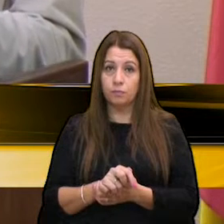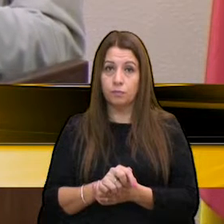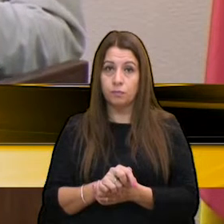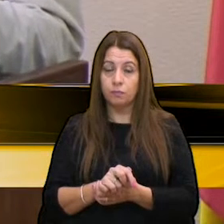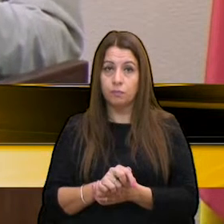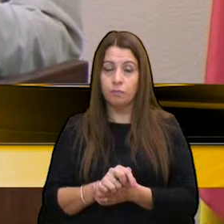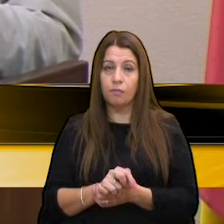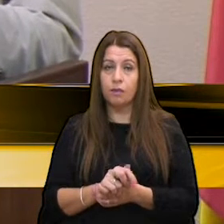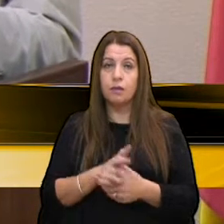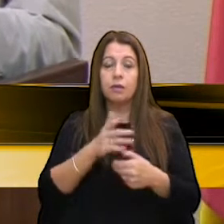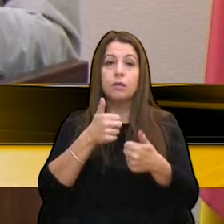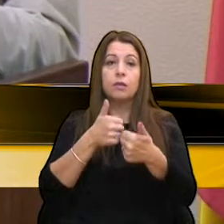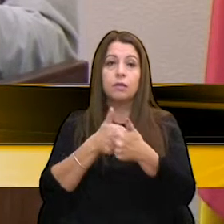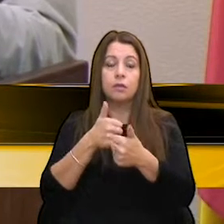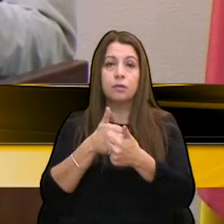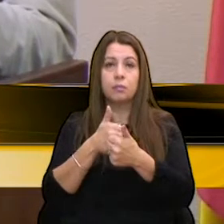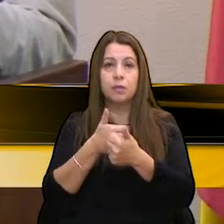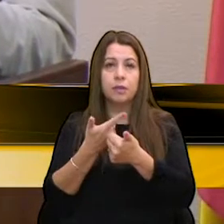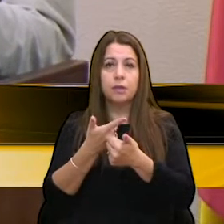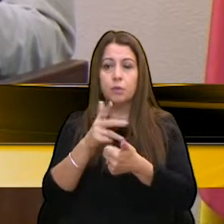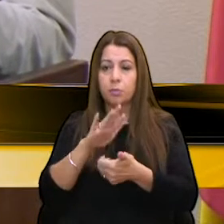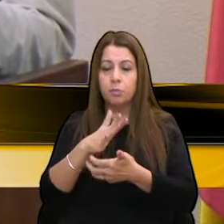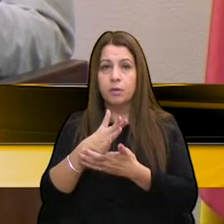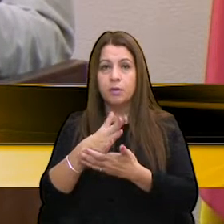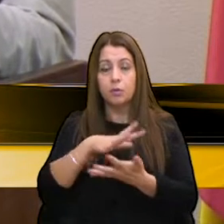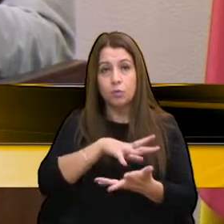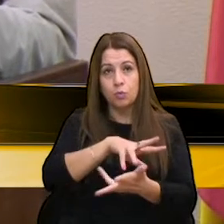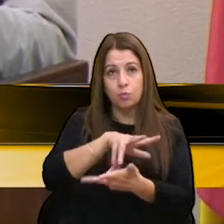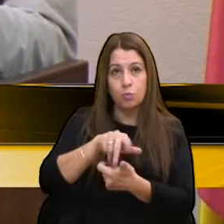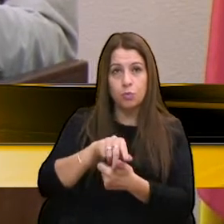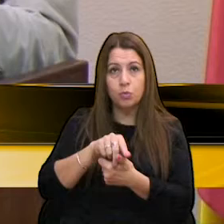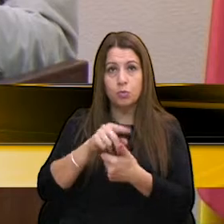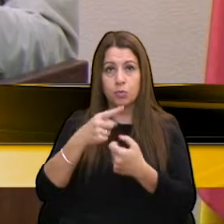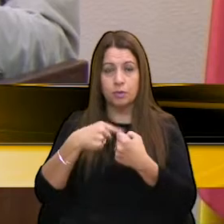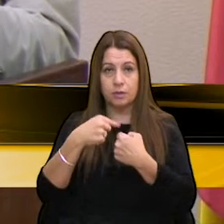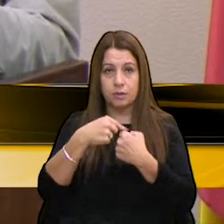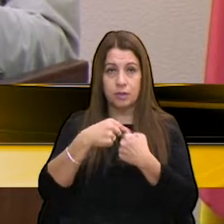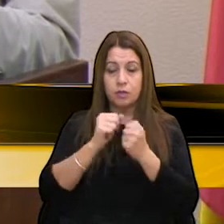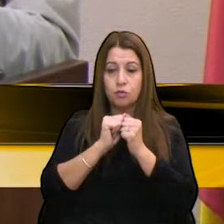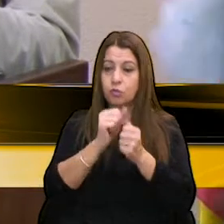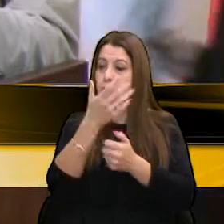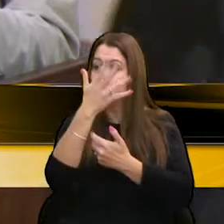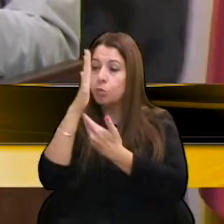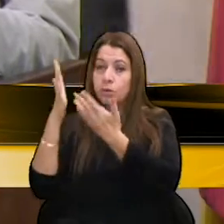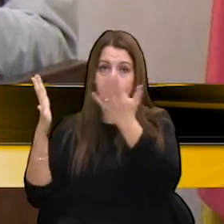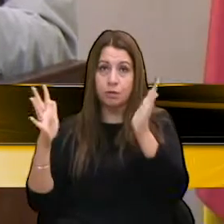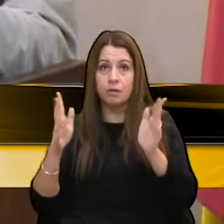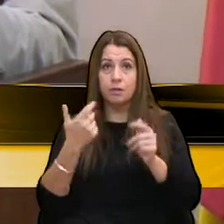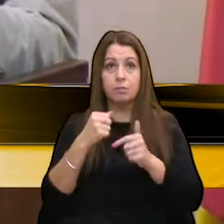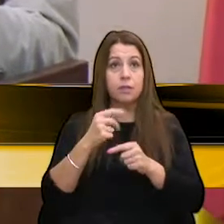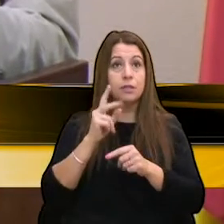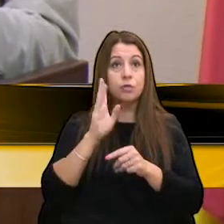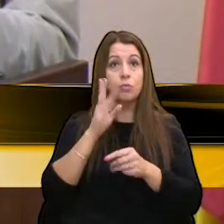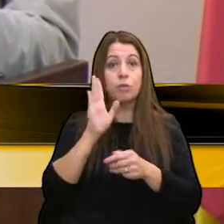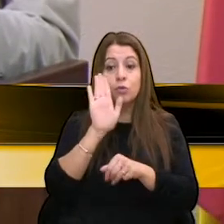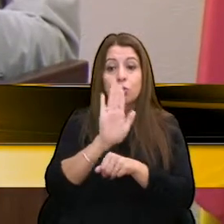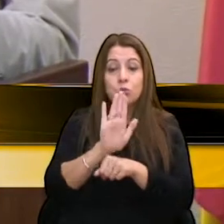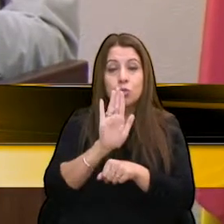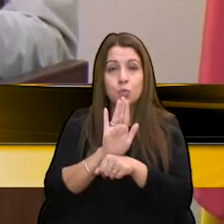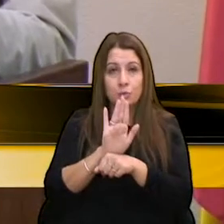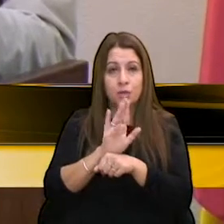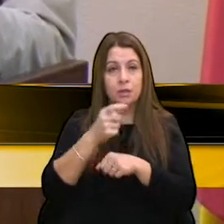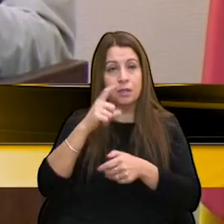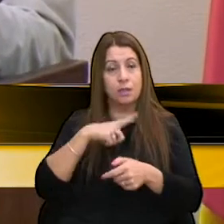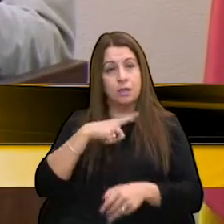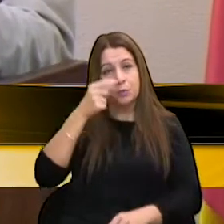A aproximação ou a mediação do mundo urbano com a natureza precisa de um interlocutor que tenha